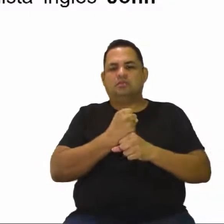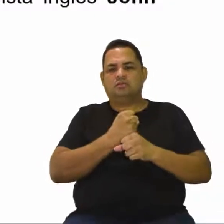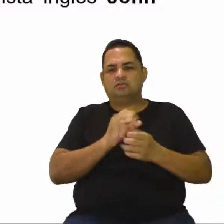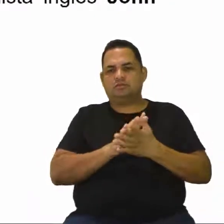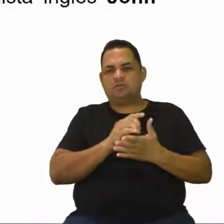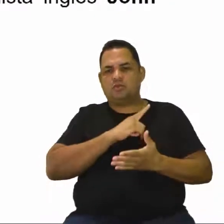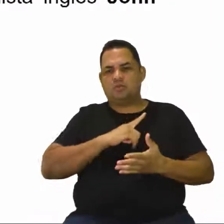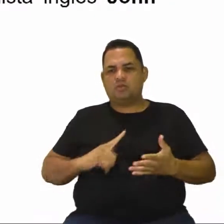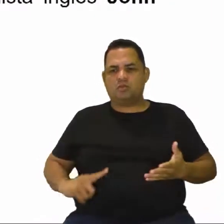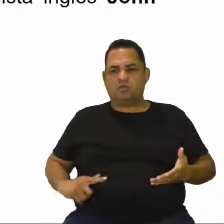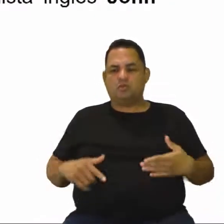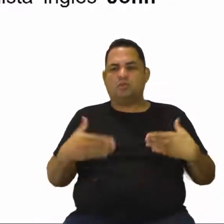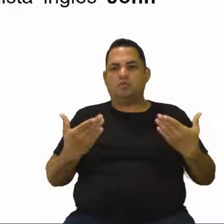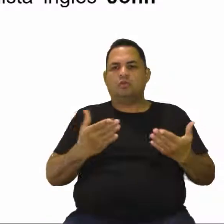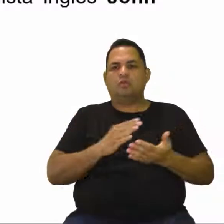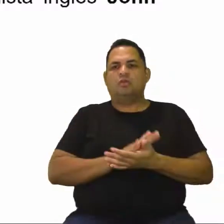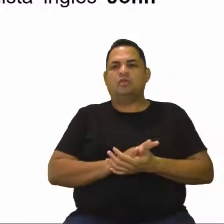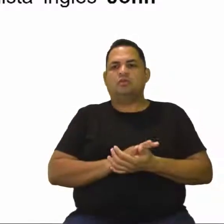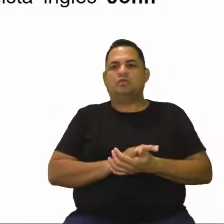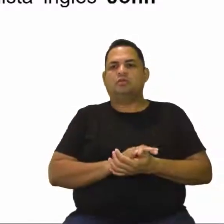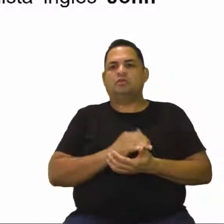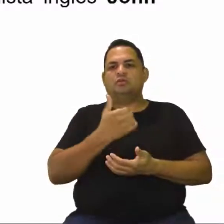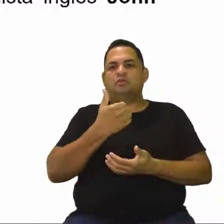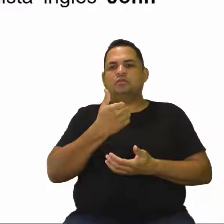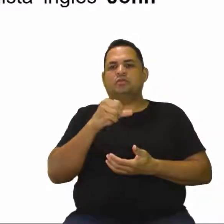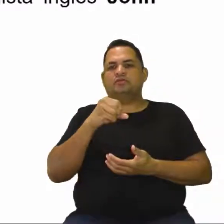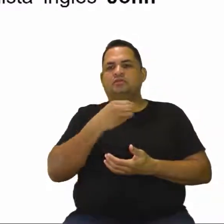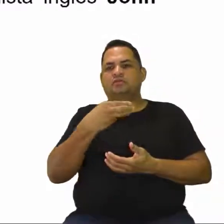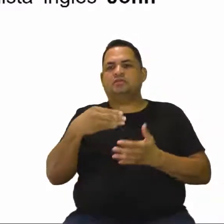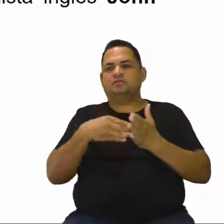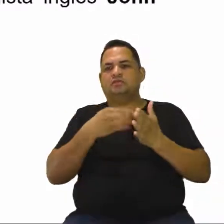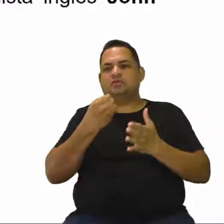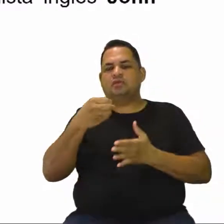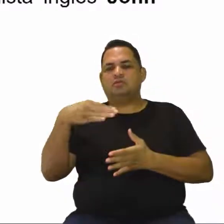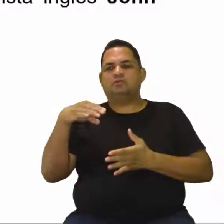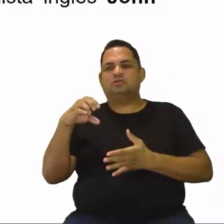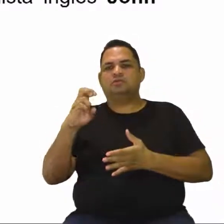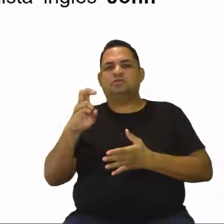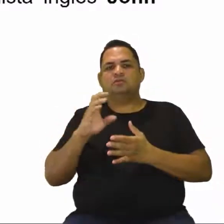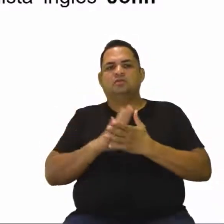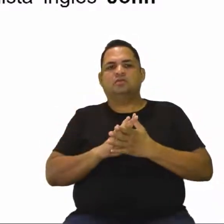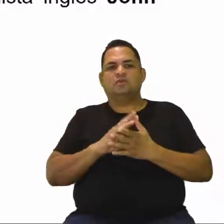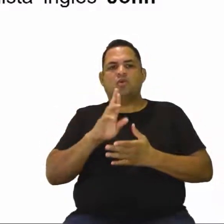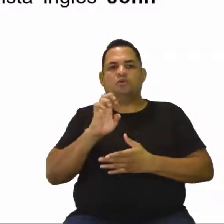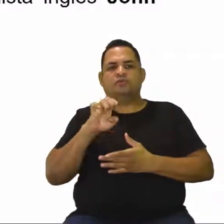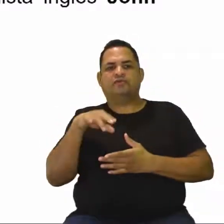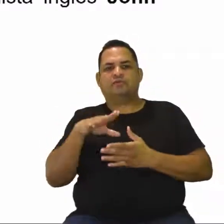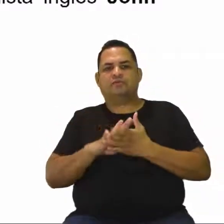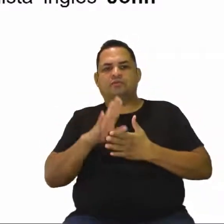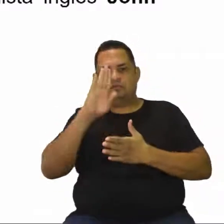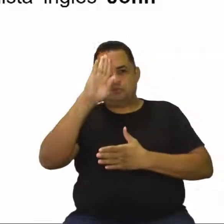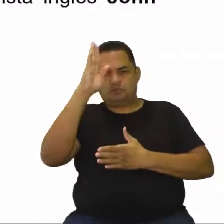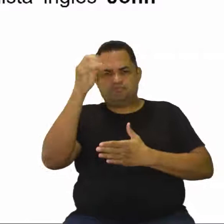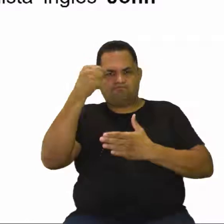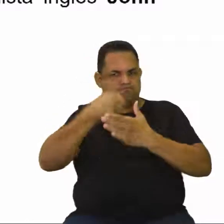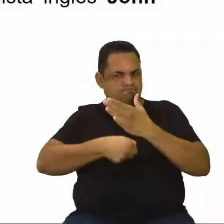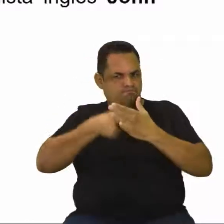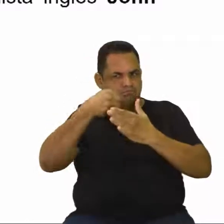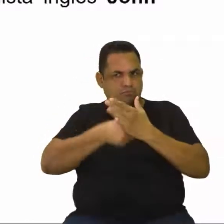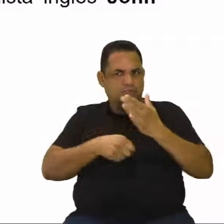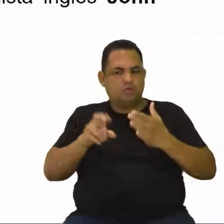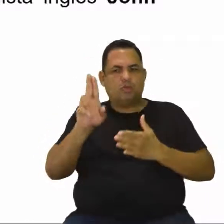seu governo, de 33 a 45, Roosevelt foi o principal